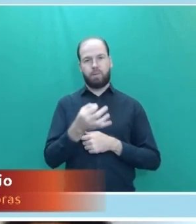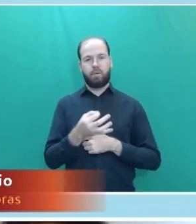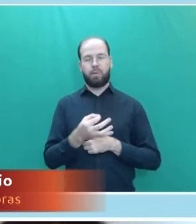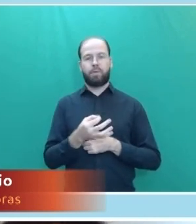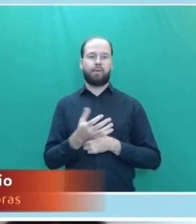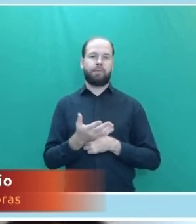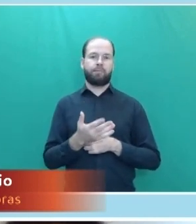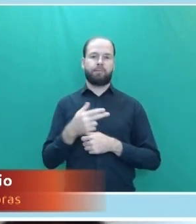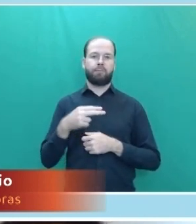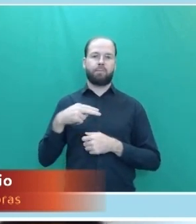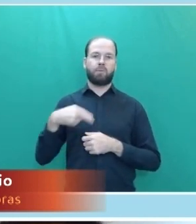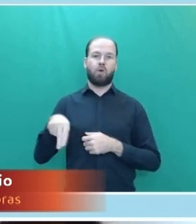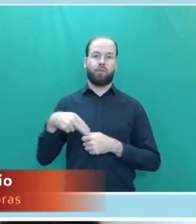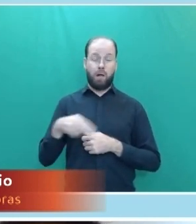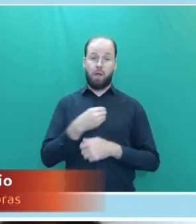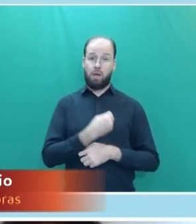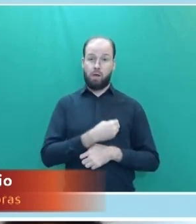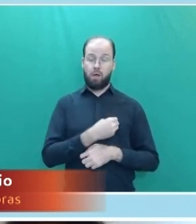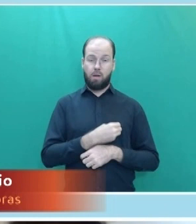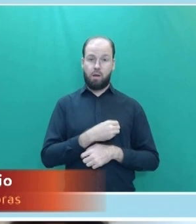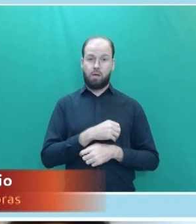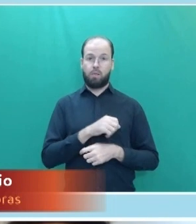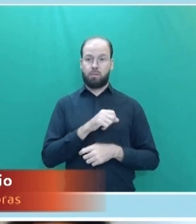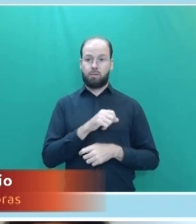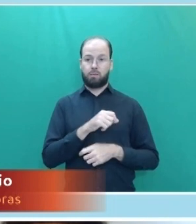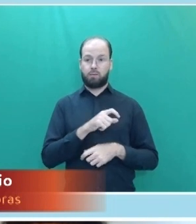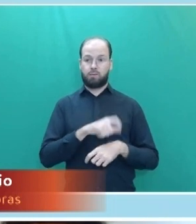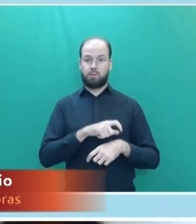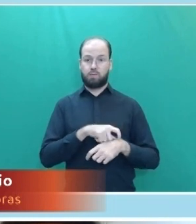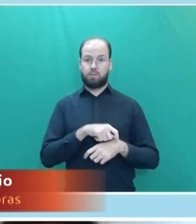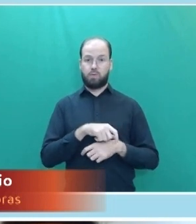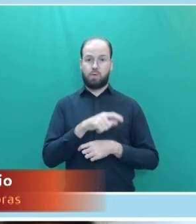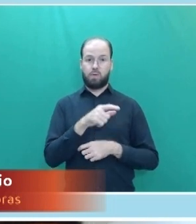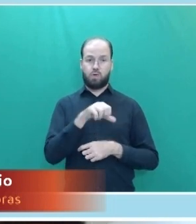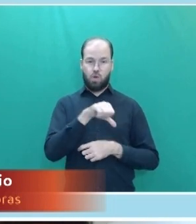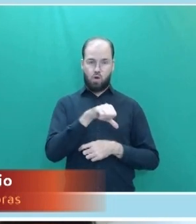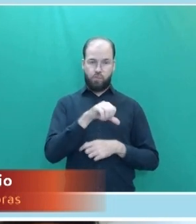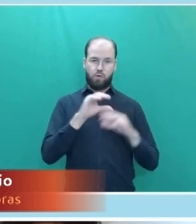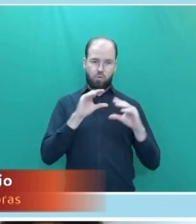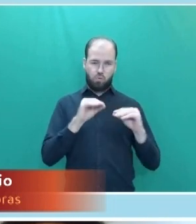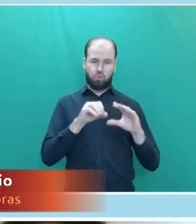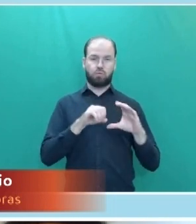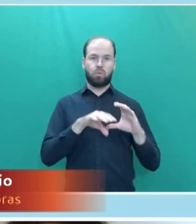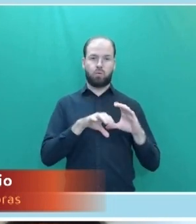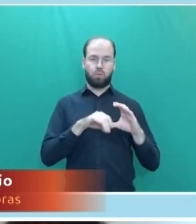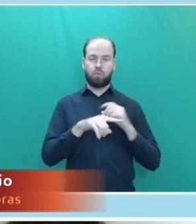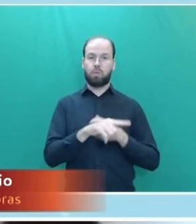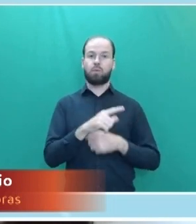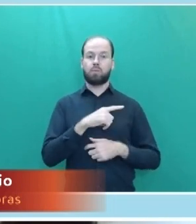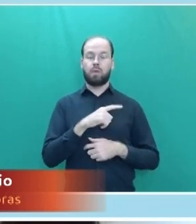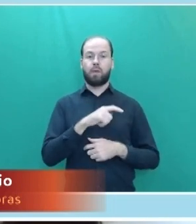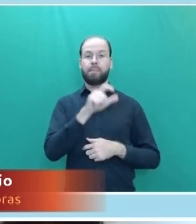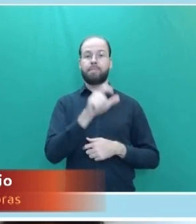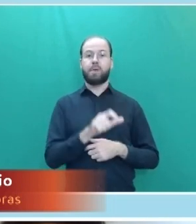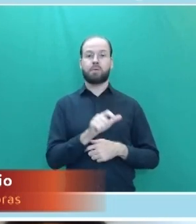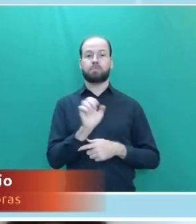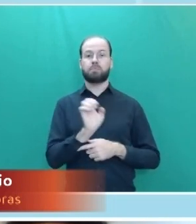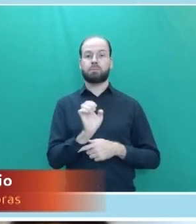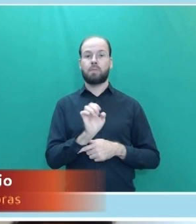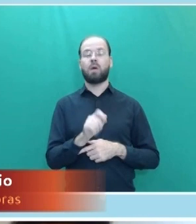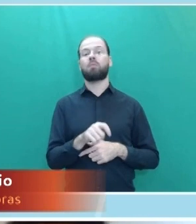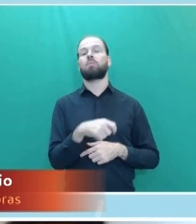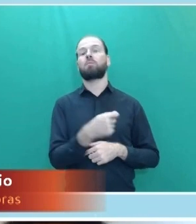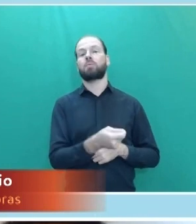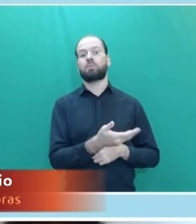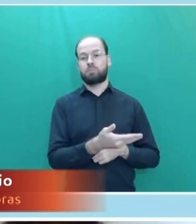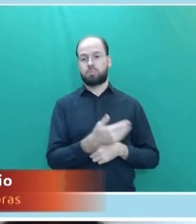a novela que está no ar agora, que é a novela das 21 horas, né? Que tem um personagem gay estereotipado, que eu